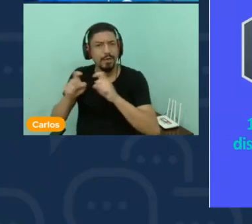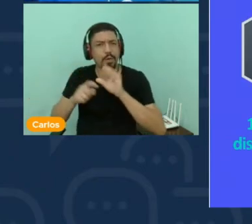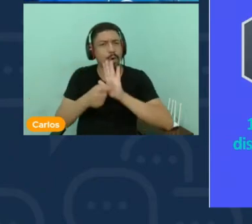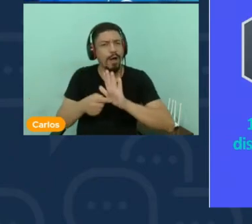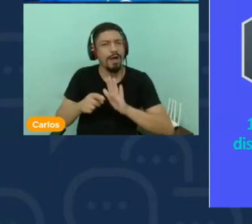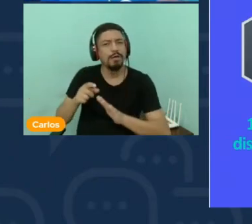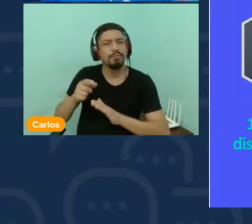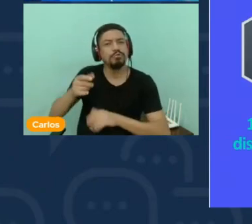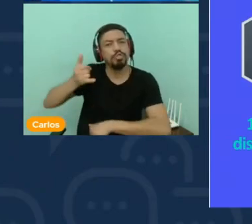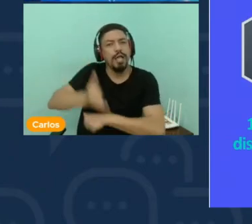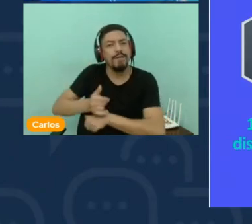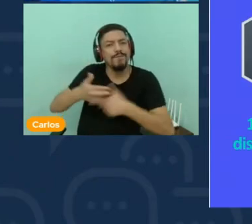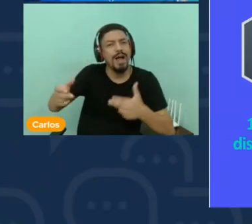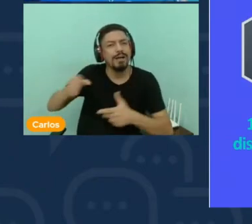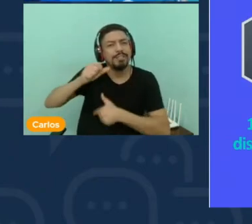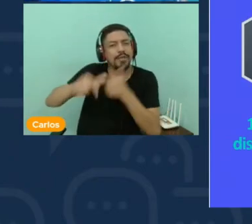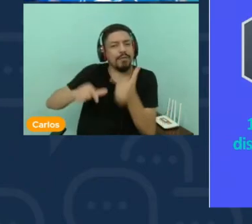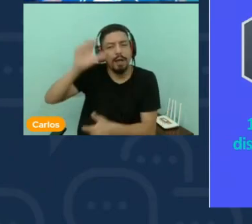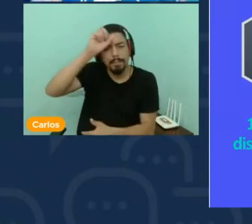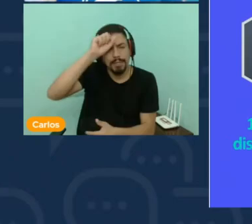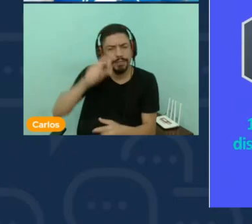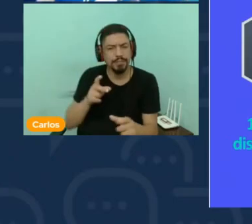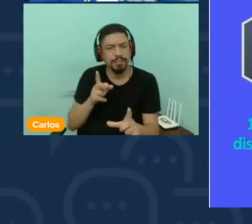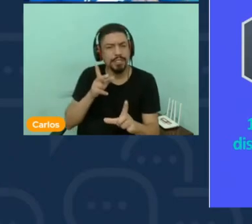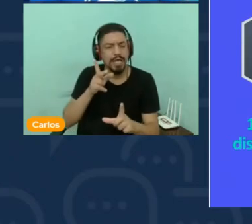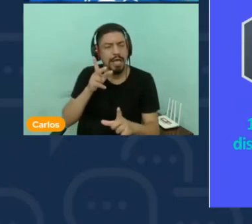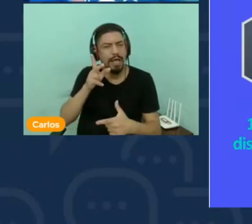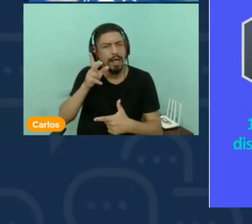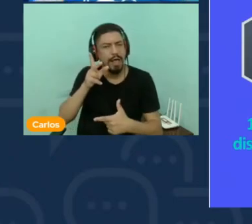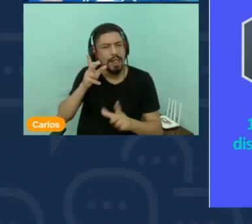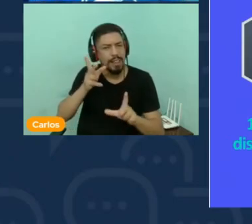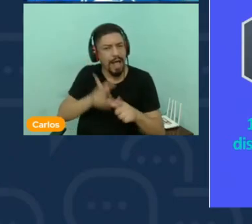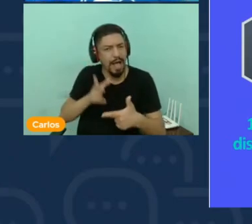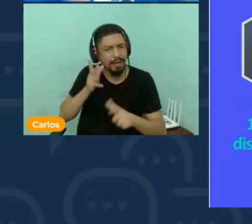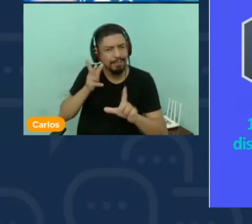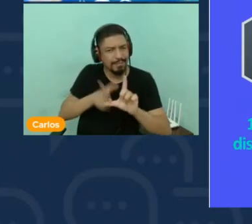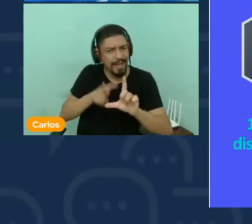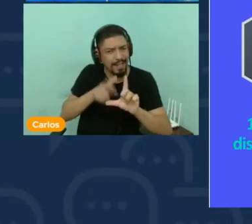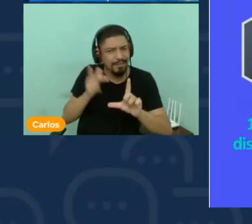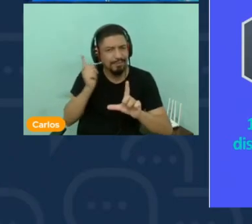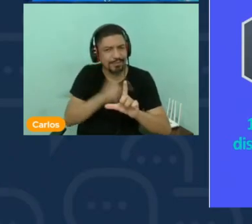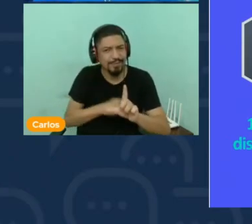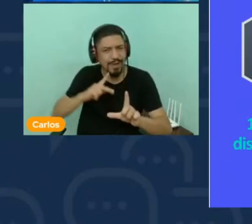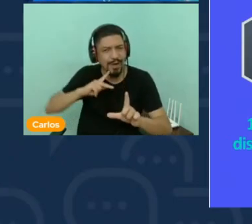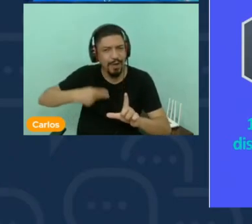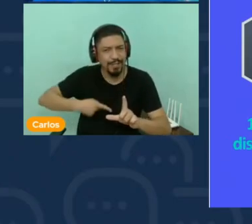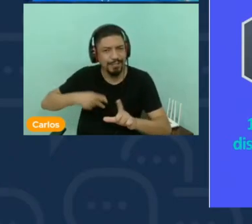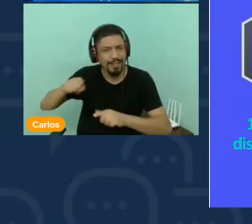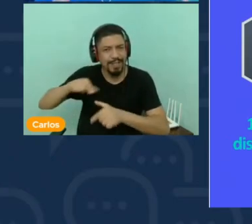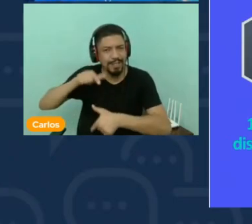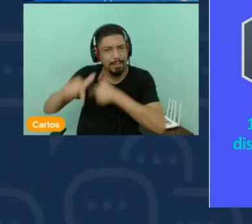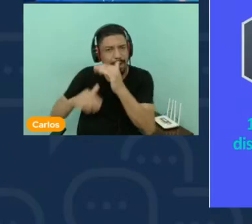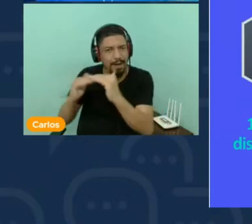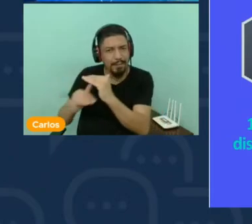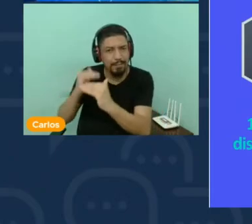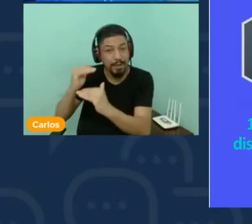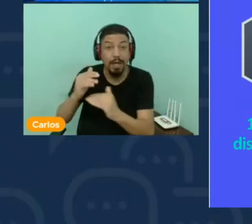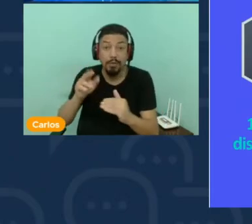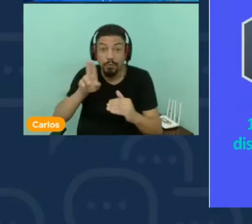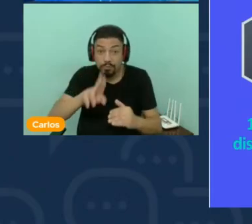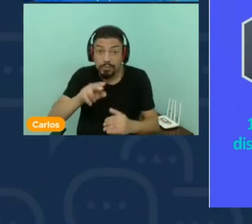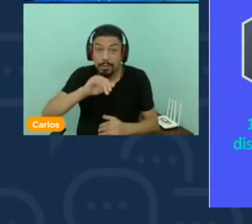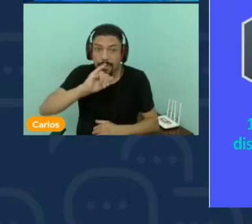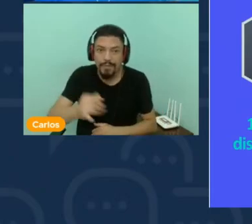nos webinars, nos cursos gratuitos, conseguir aquele reconhecimento no trabalho. Então, usem isso a favor